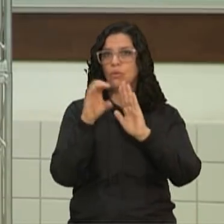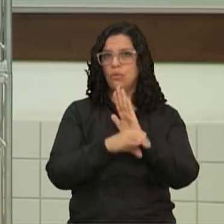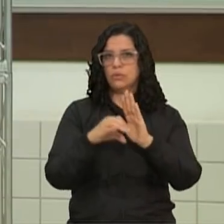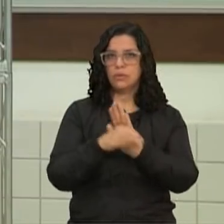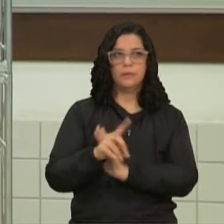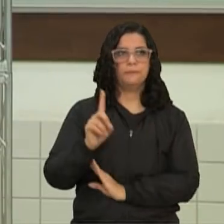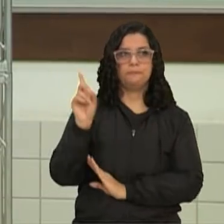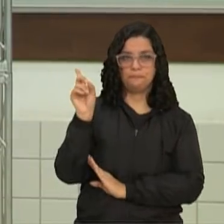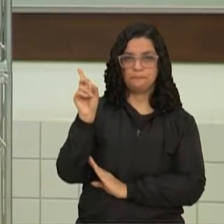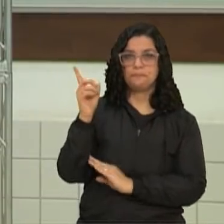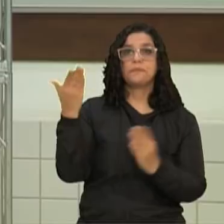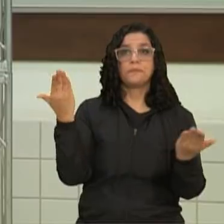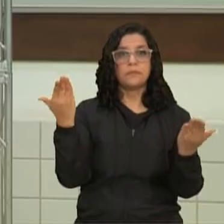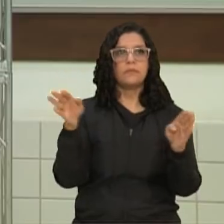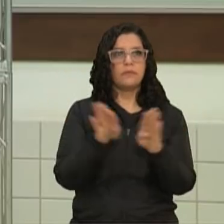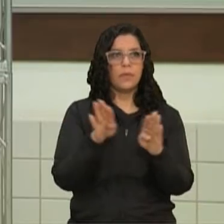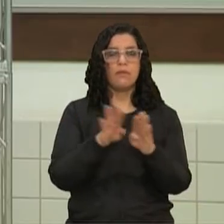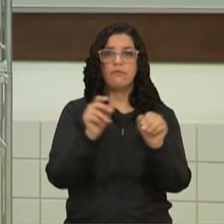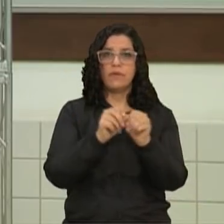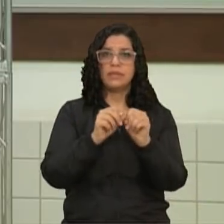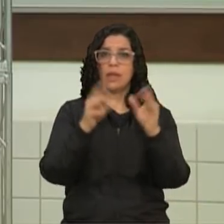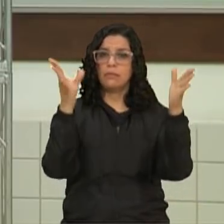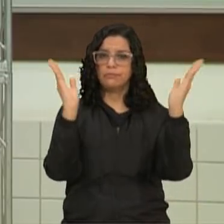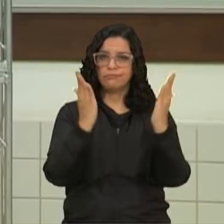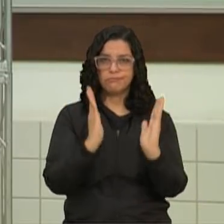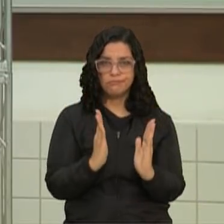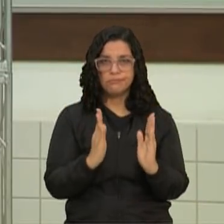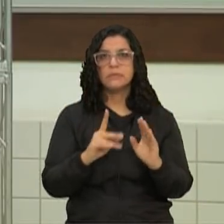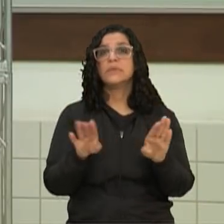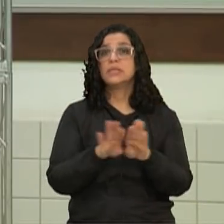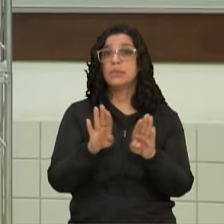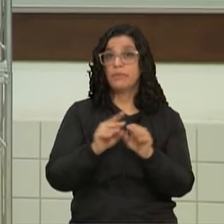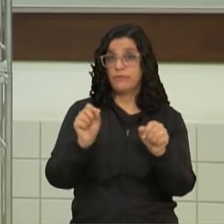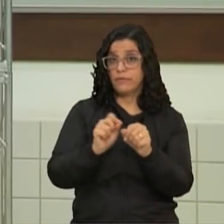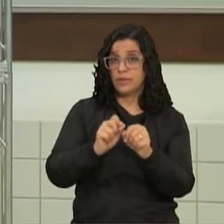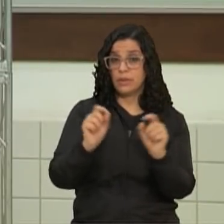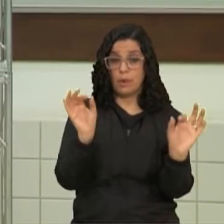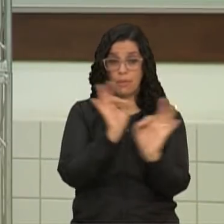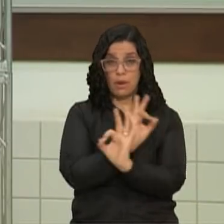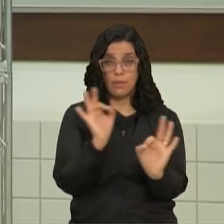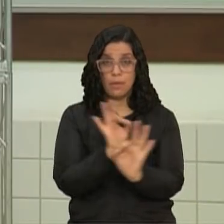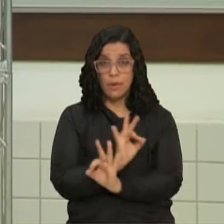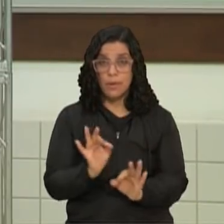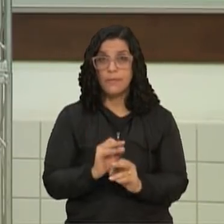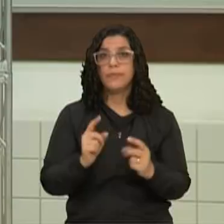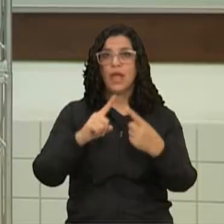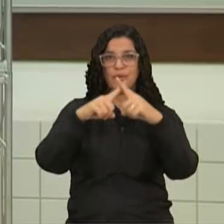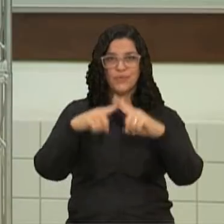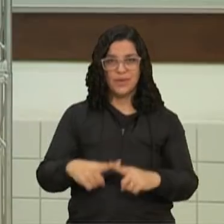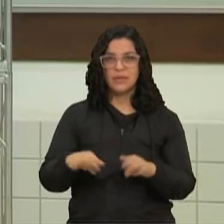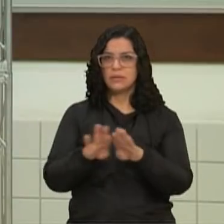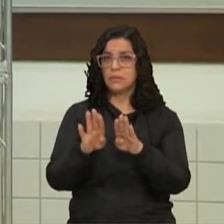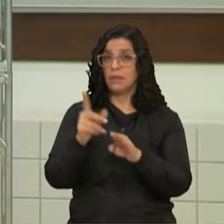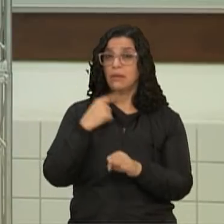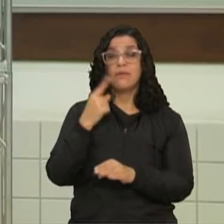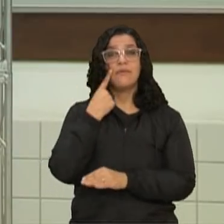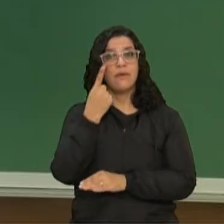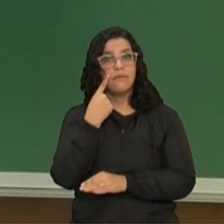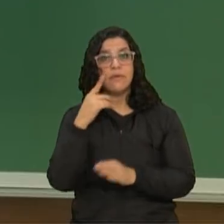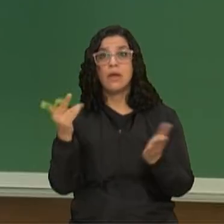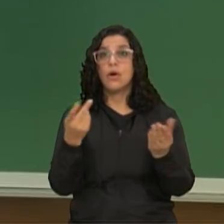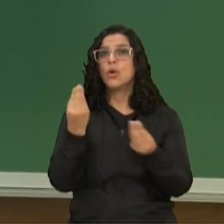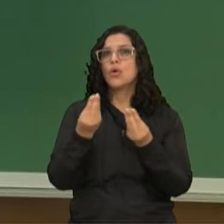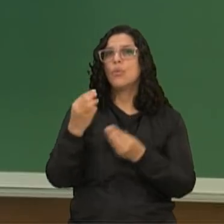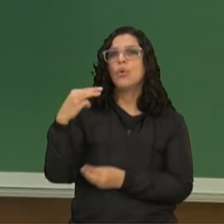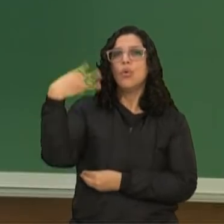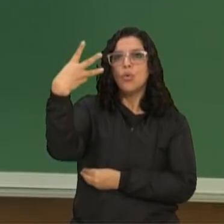conceito. Então, nesse exercício, você vai fazer essa decomposição, aplicar o produto notável e depois você vai ver que o cubo vai